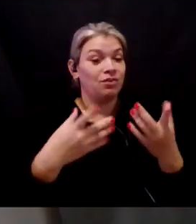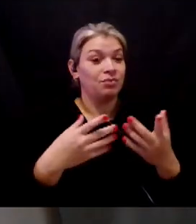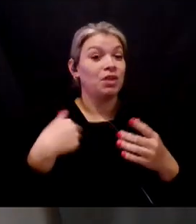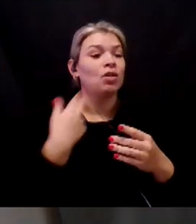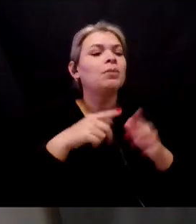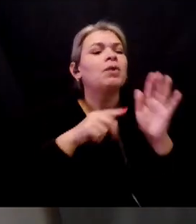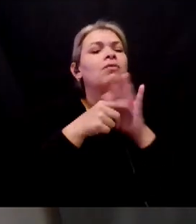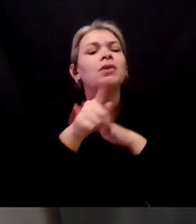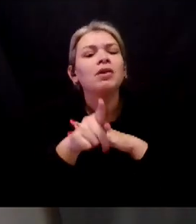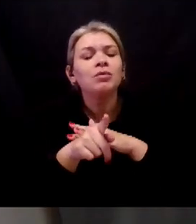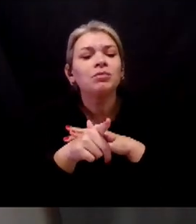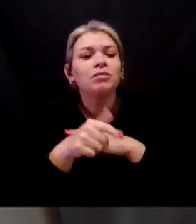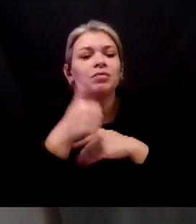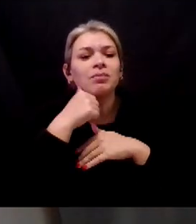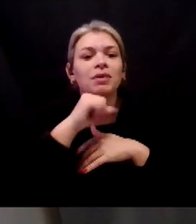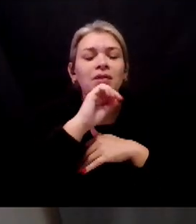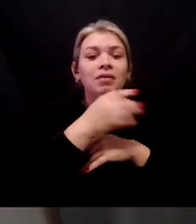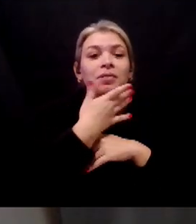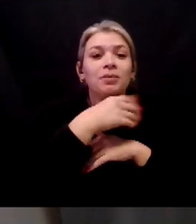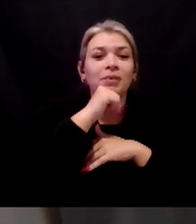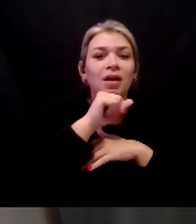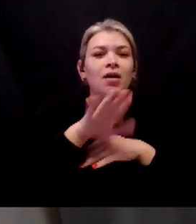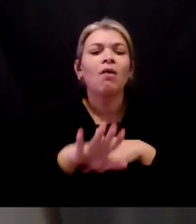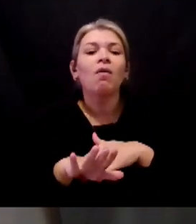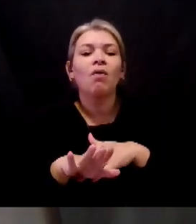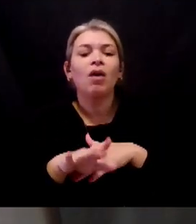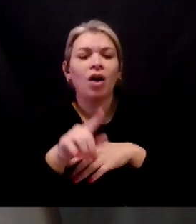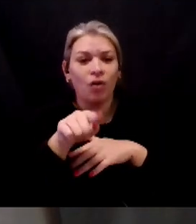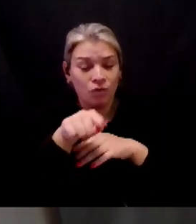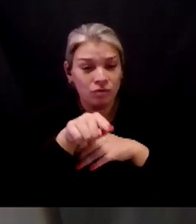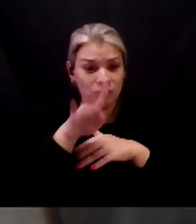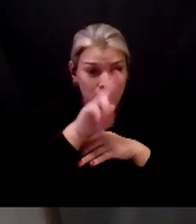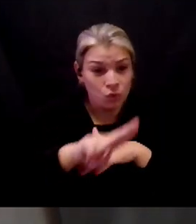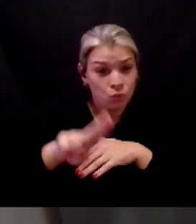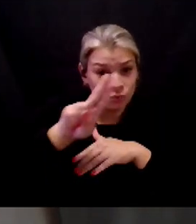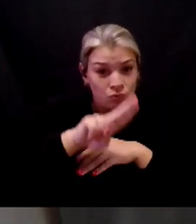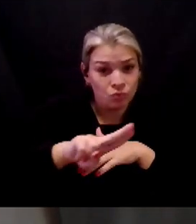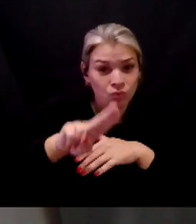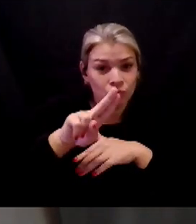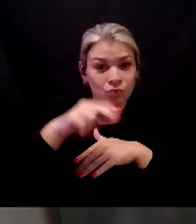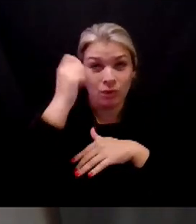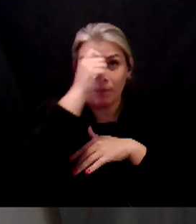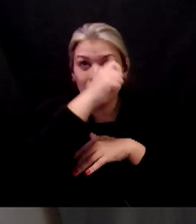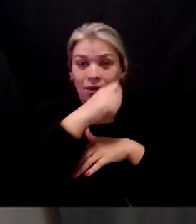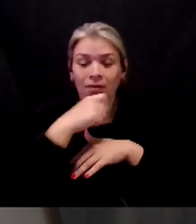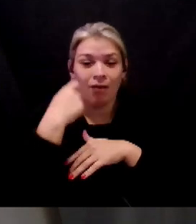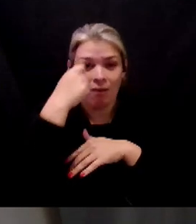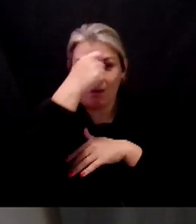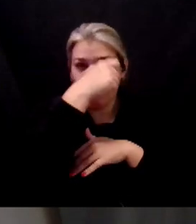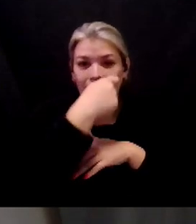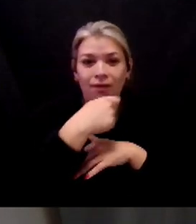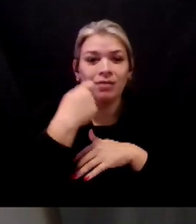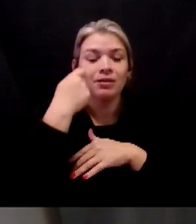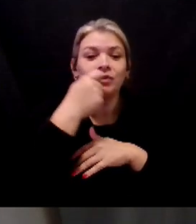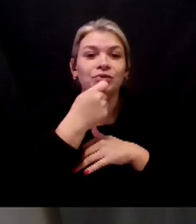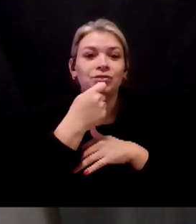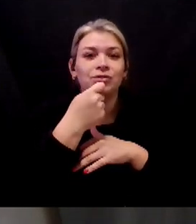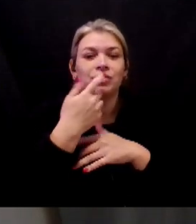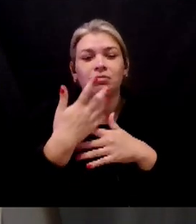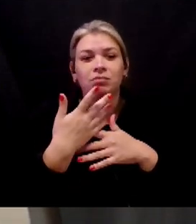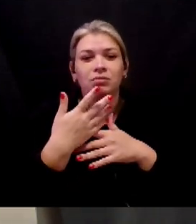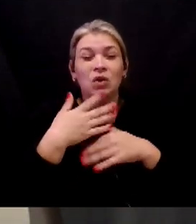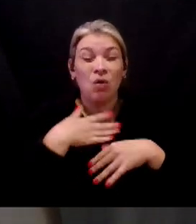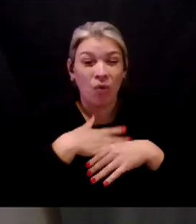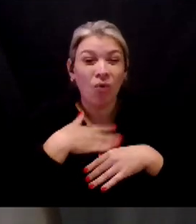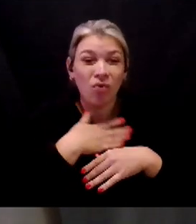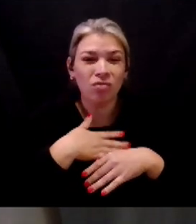né, mas você usa maquiagem, né, você é ligado à beleza, aí eles falam,